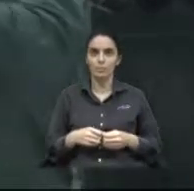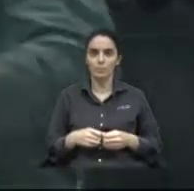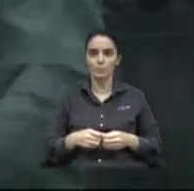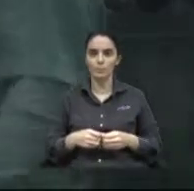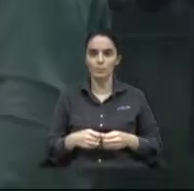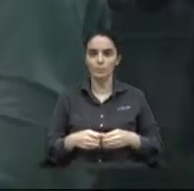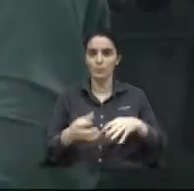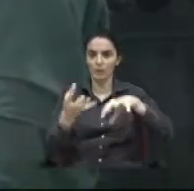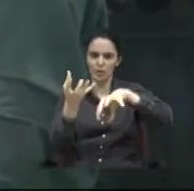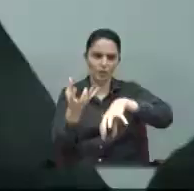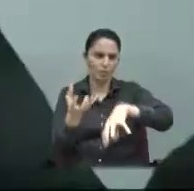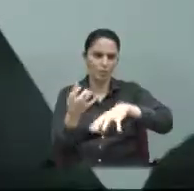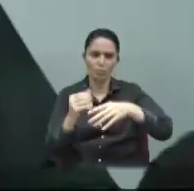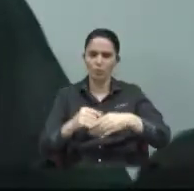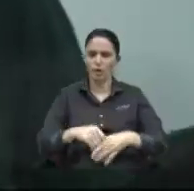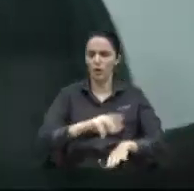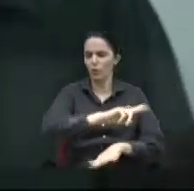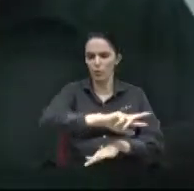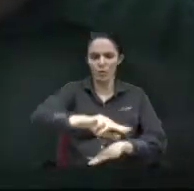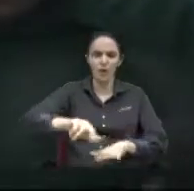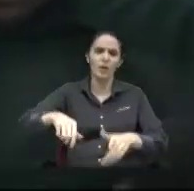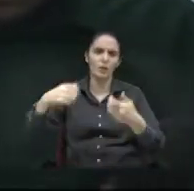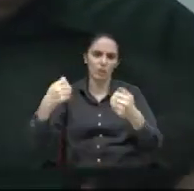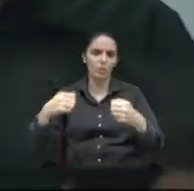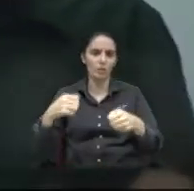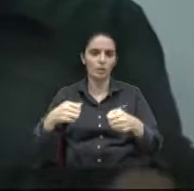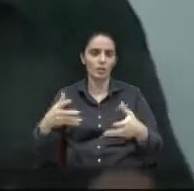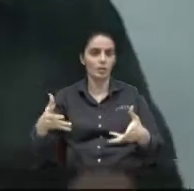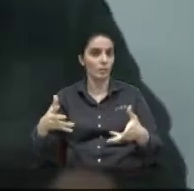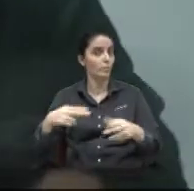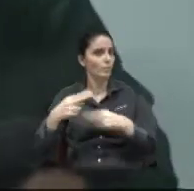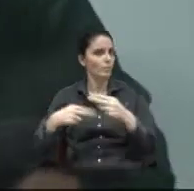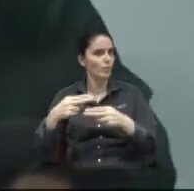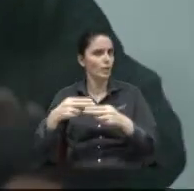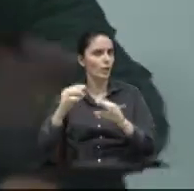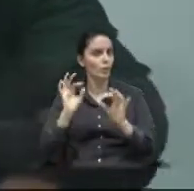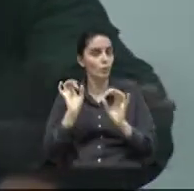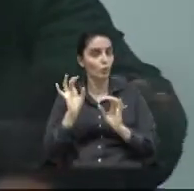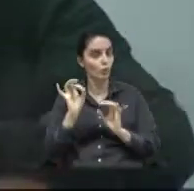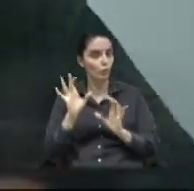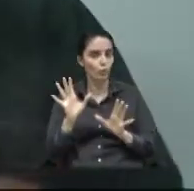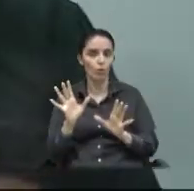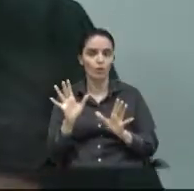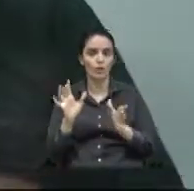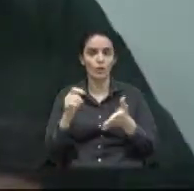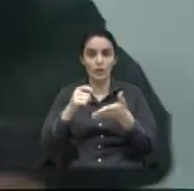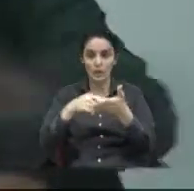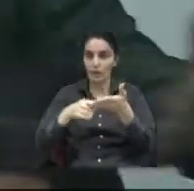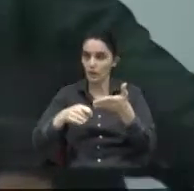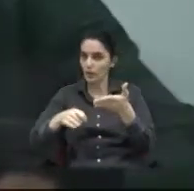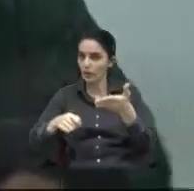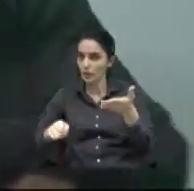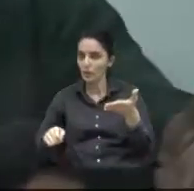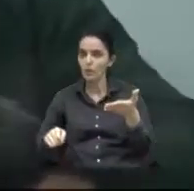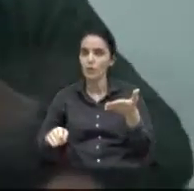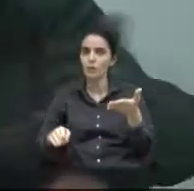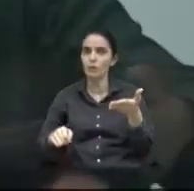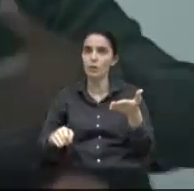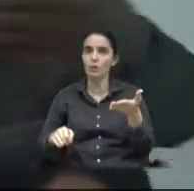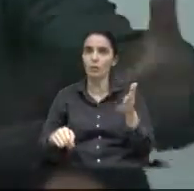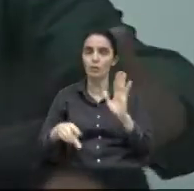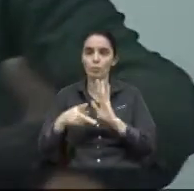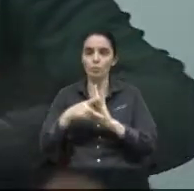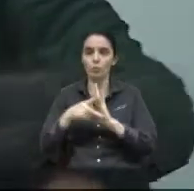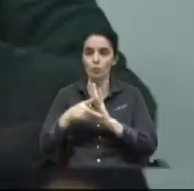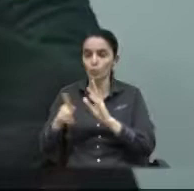fazer um punhado de coisas. Então, simplesmente... E essas assinaturas são, provavelmente, pode ser daquelas